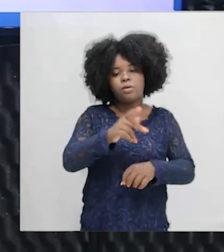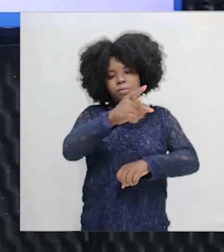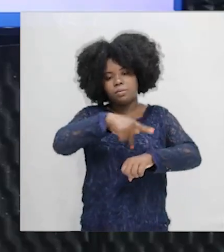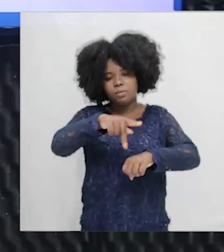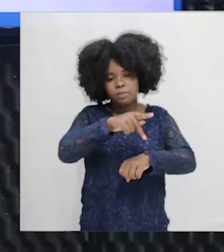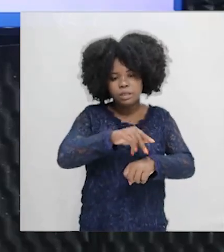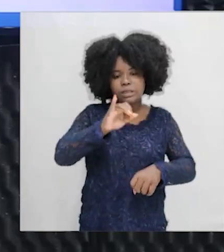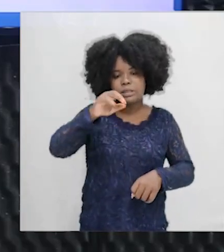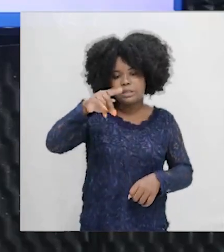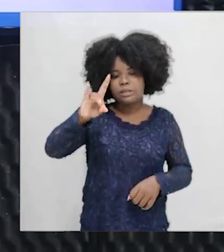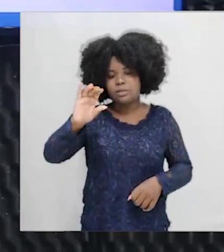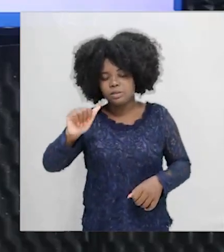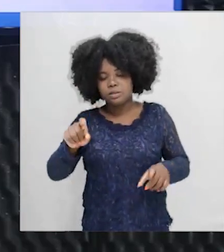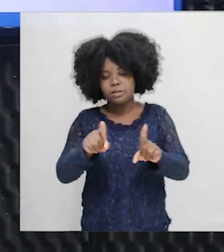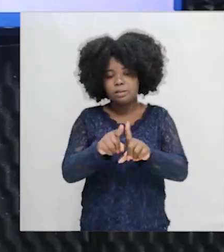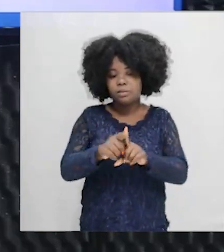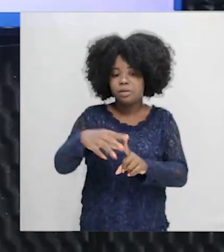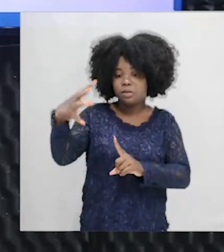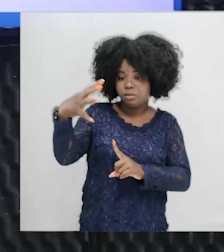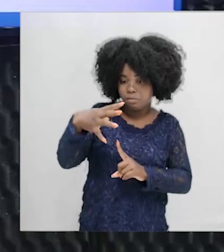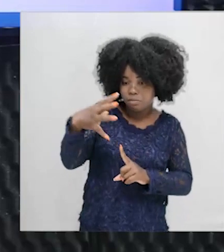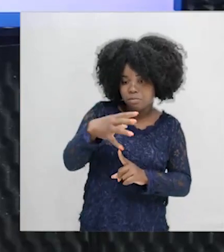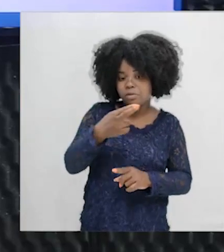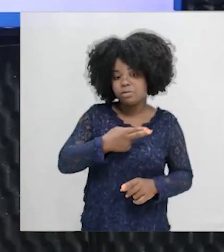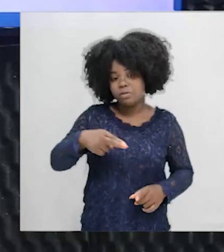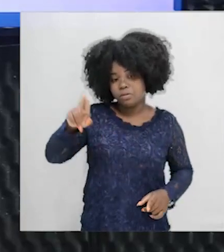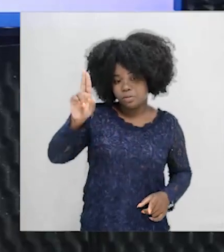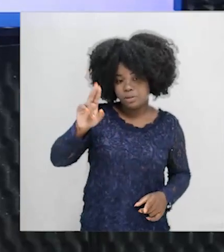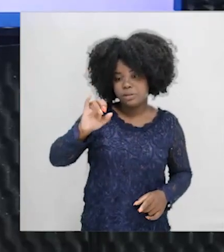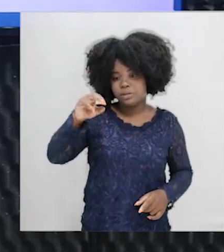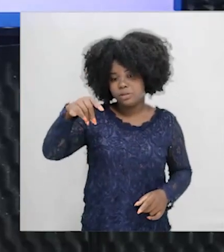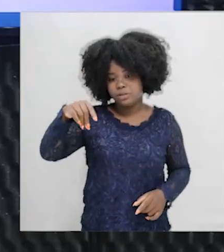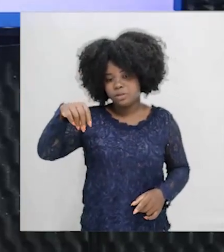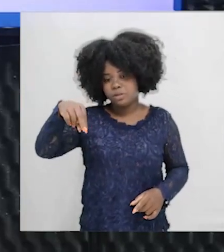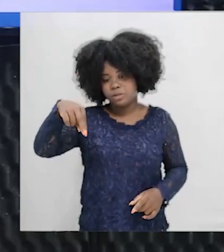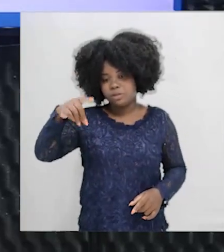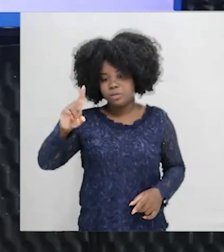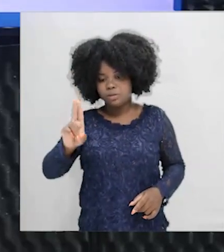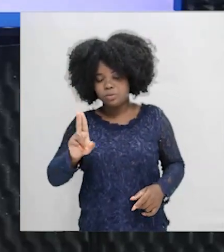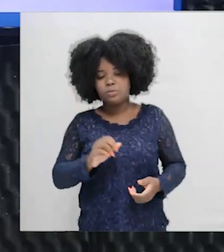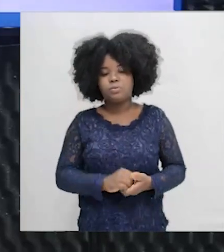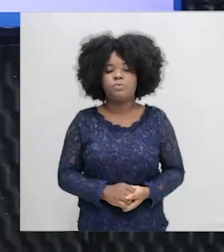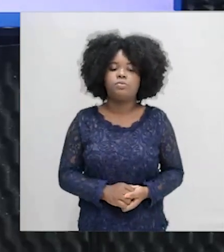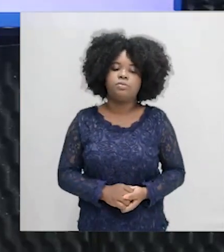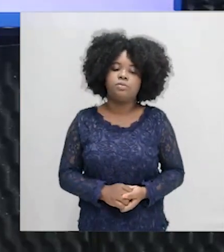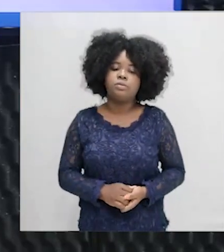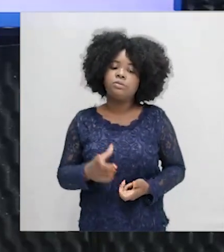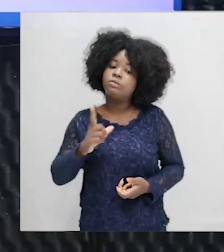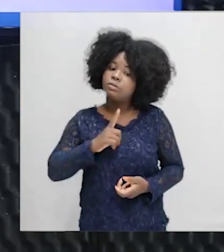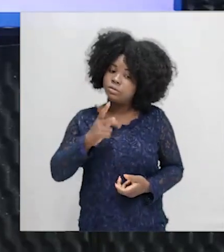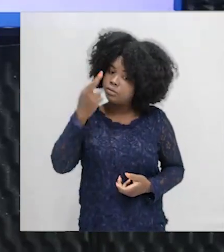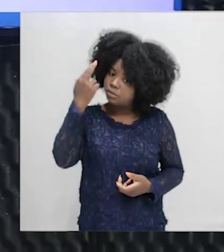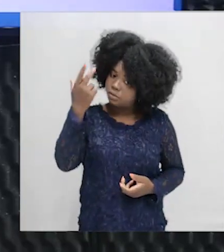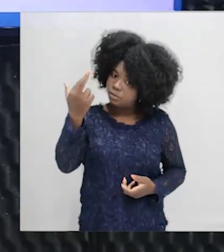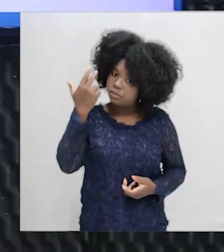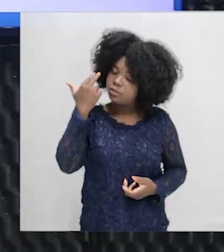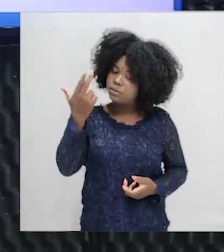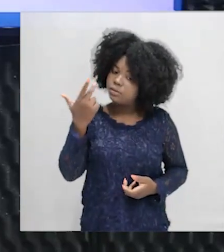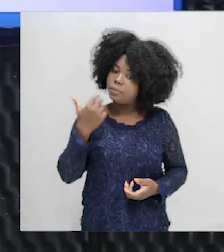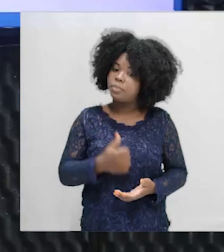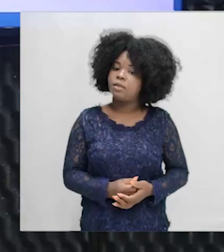uma na outra, e essas incorporações vêm ao longo da história. E olhem, a gente tem uma história datada